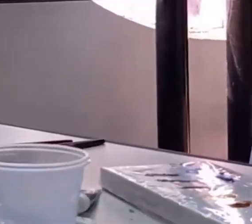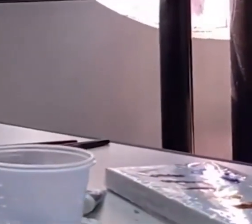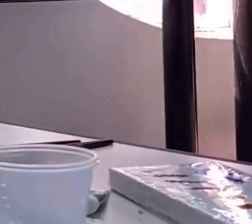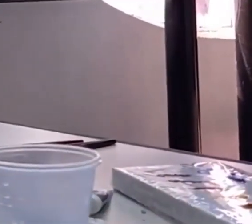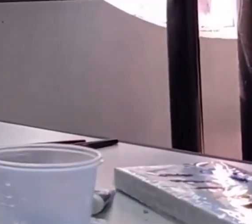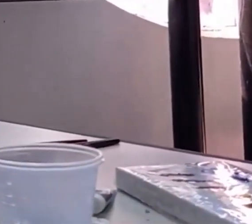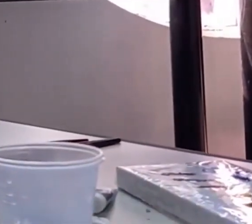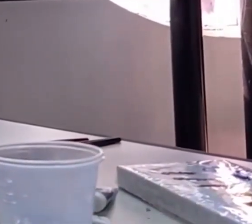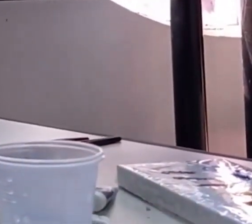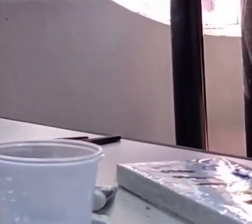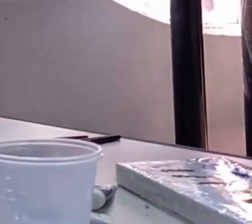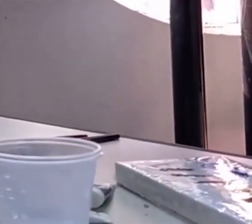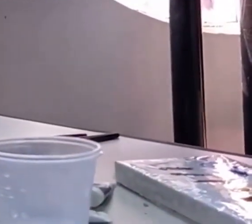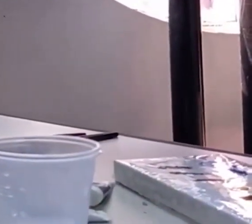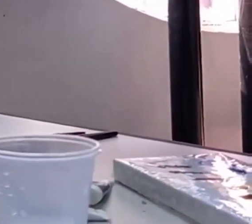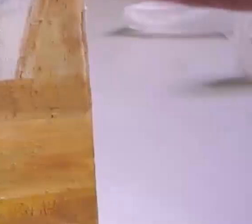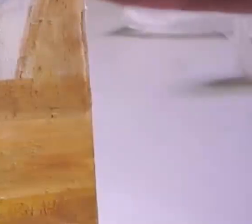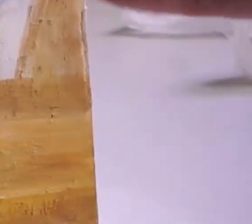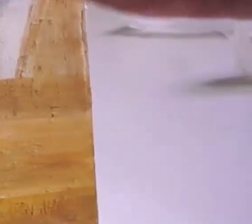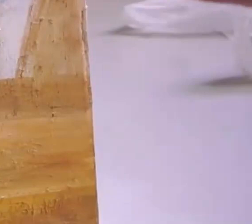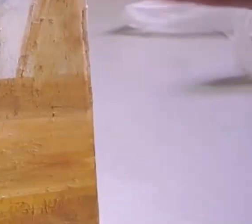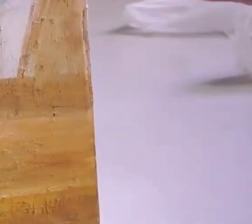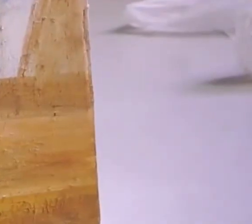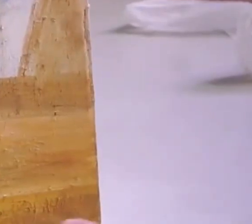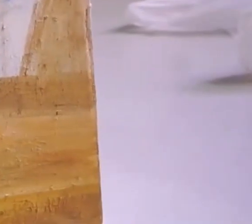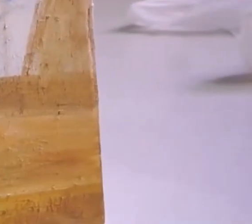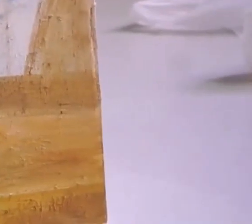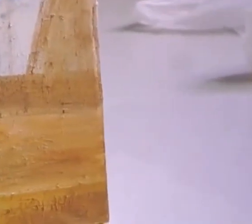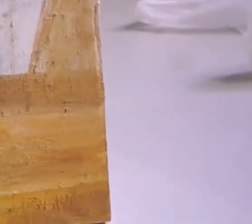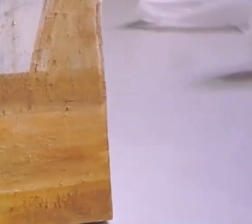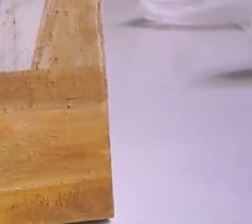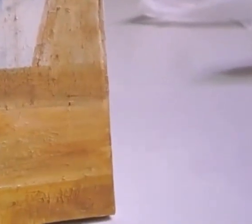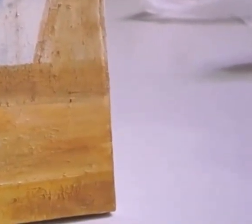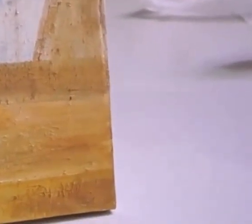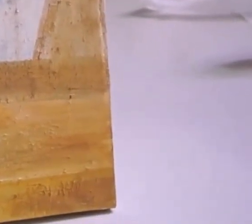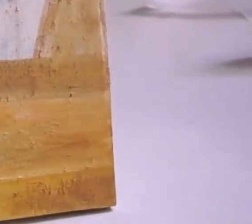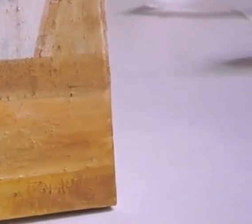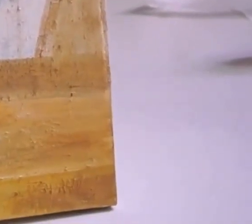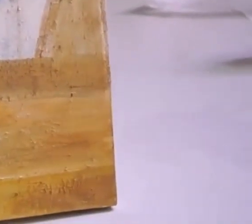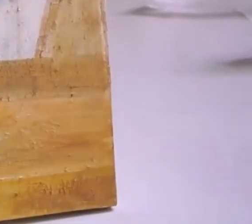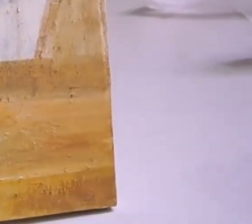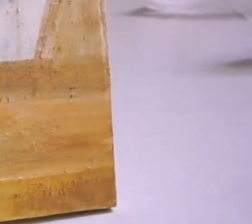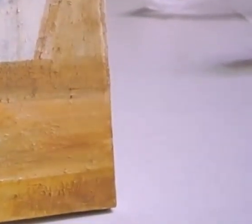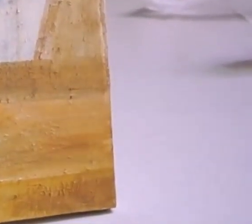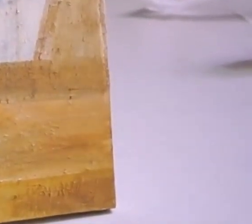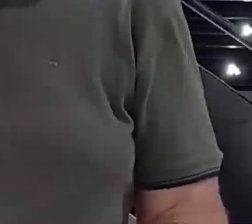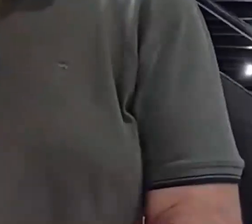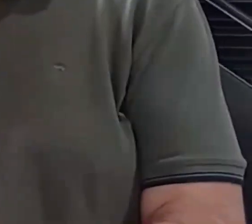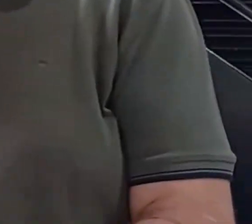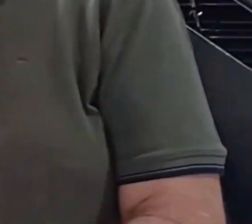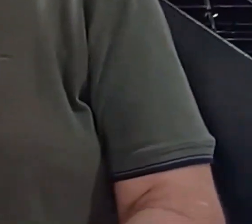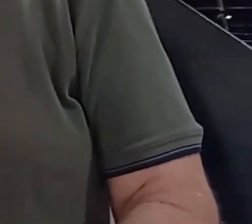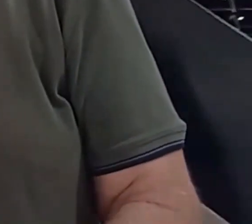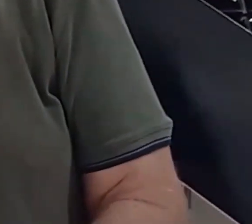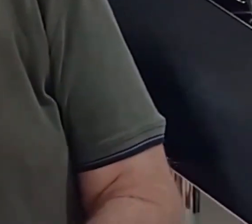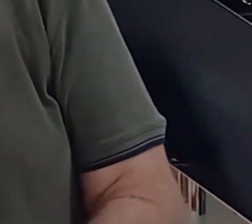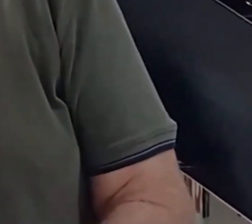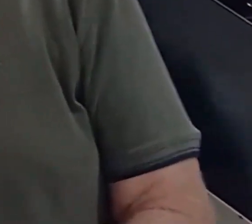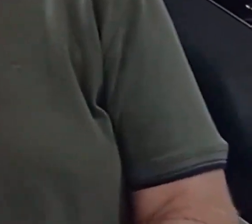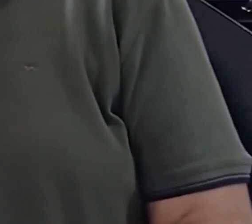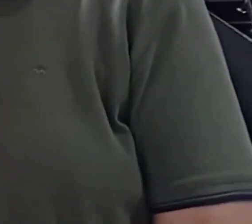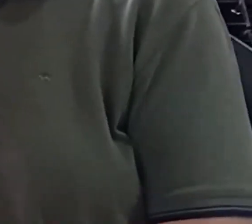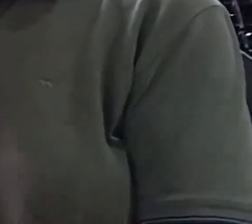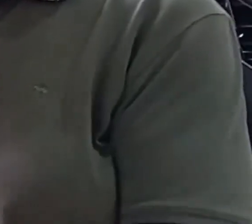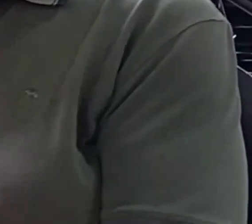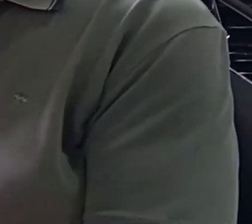né? E vai ficar esse branco lá. E a questão dos pincéis? O pincel é interessante o seguinte, ó, o pincel